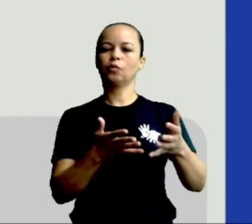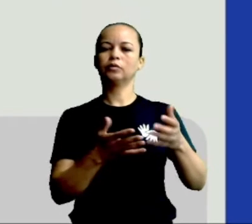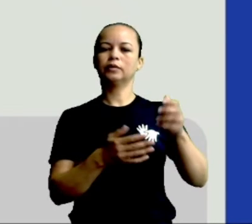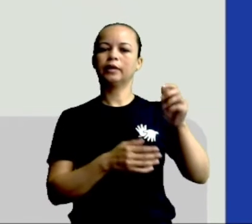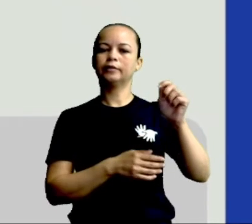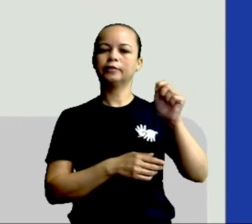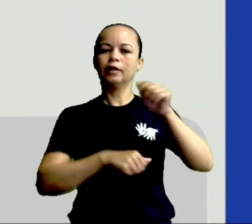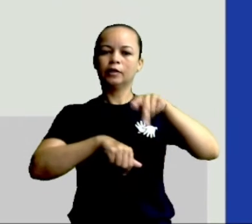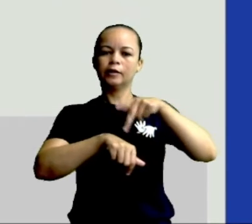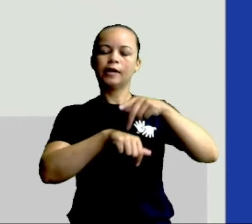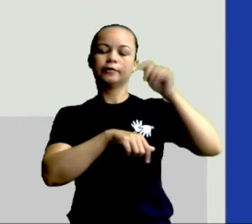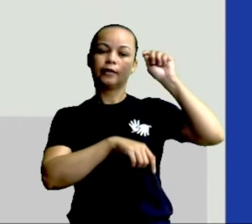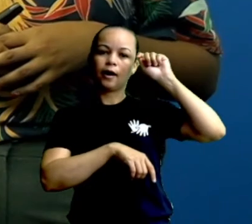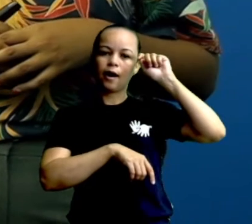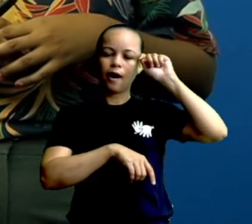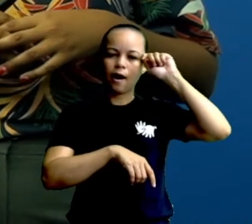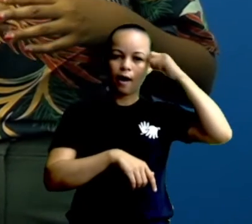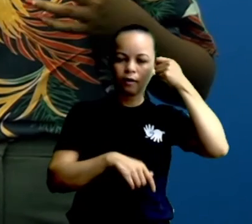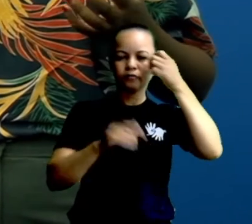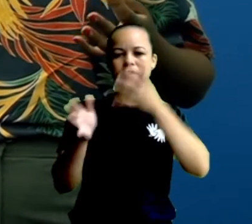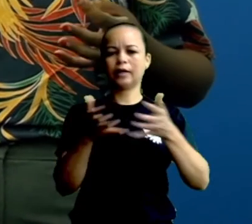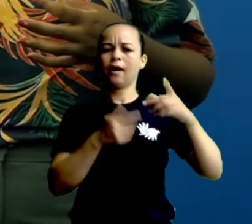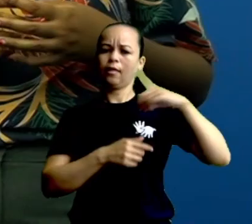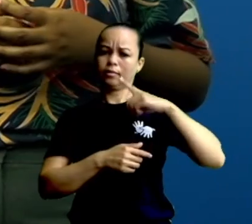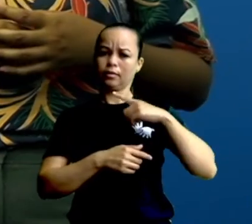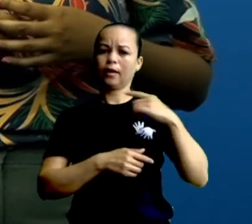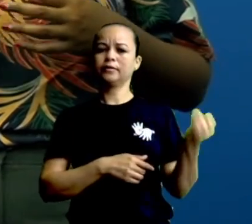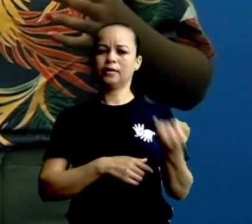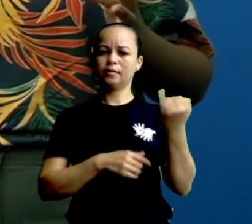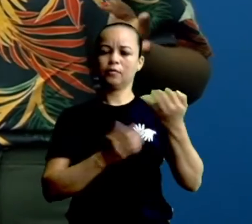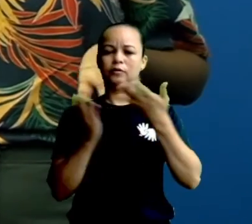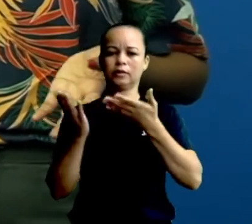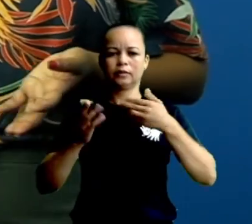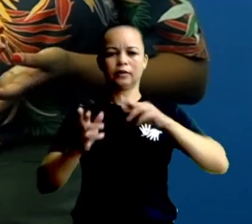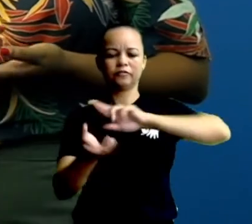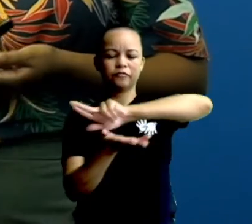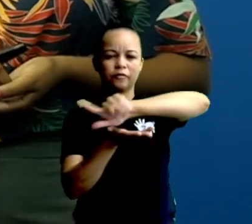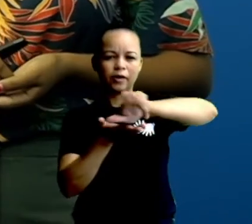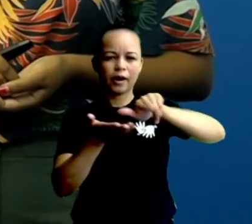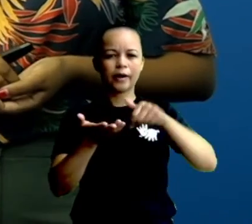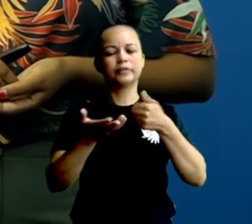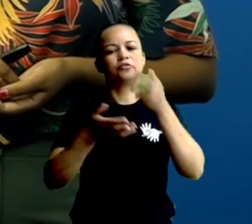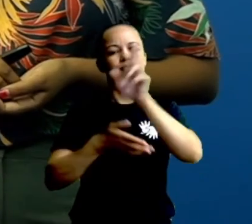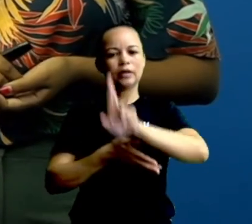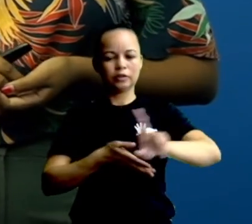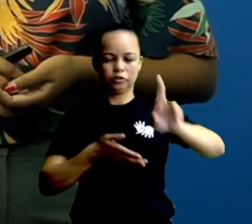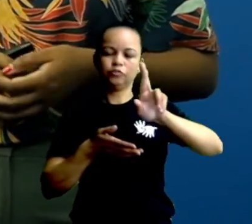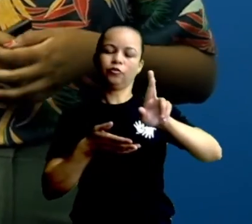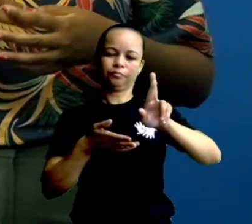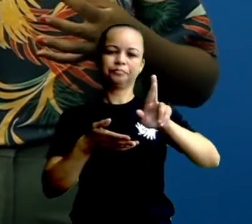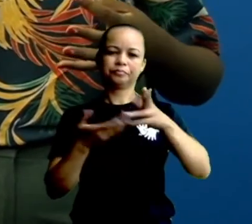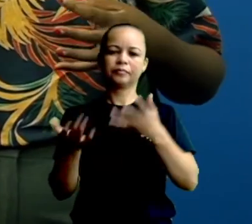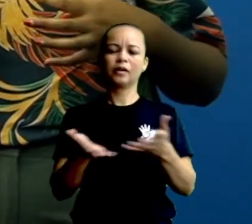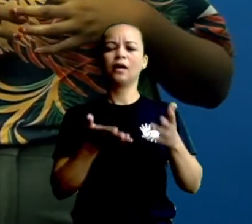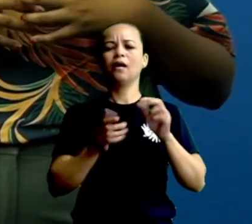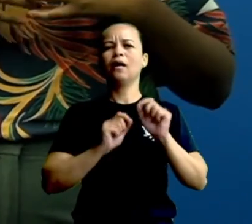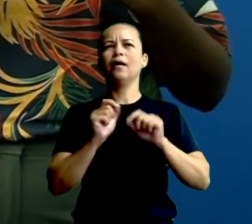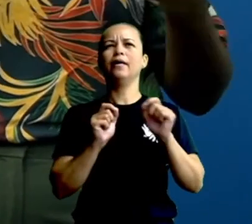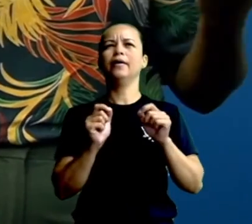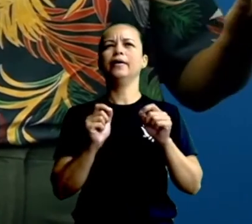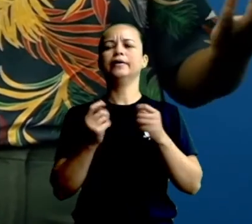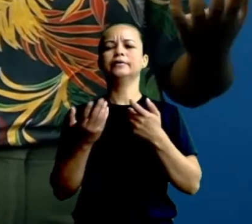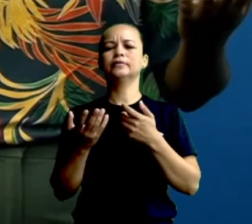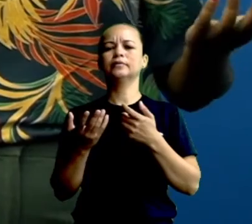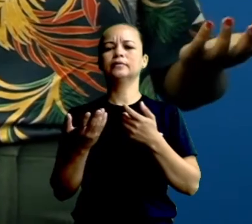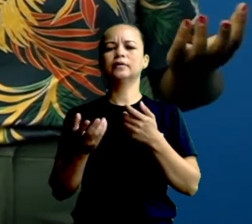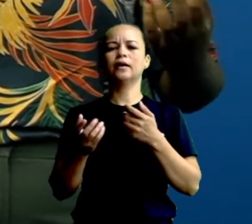africano, né? E a África, ela tem essa riqueza e essa diversidade religiosa, na verdade, né? Justamente